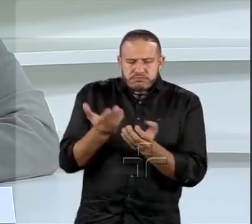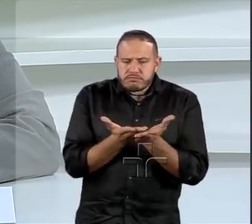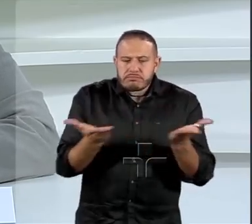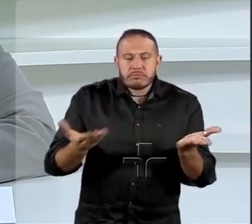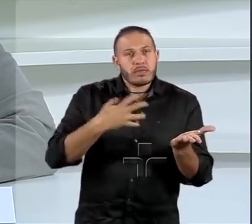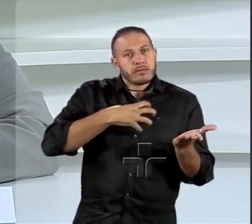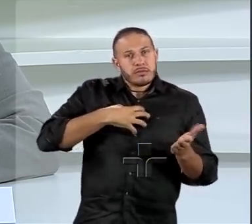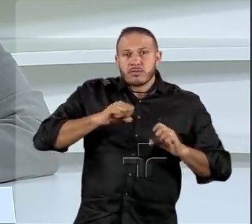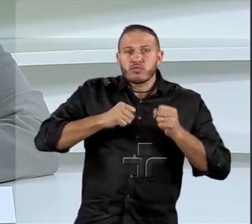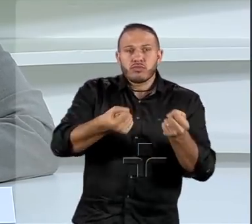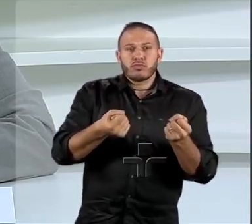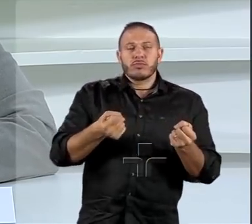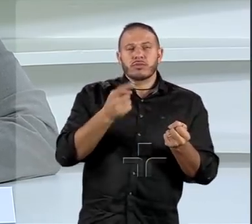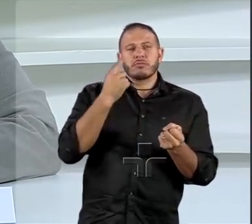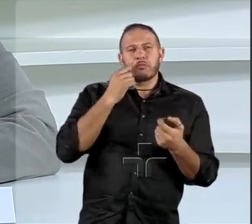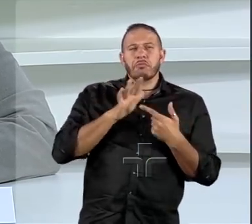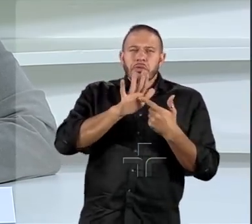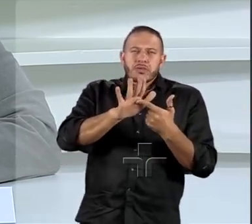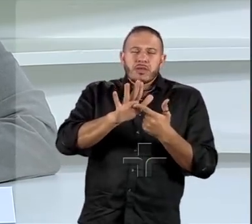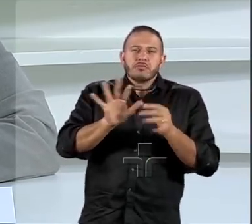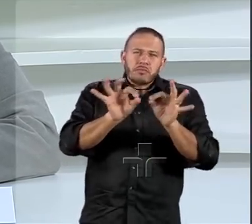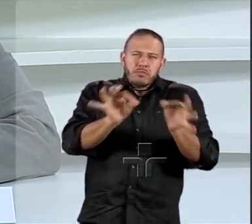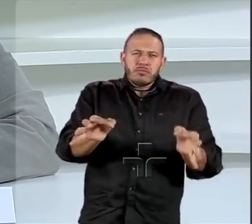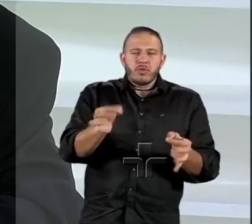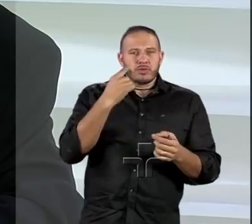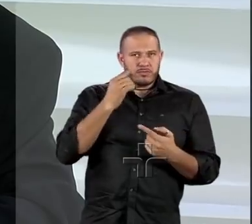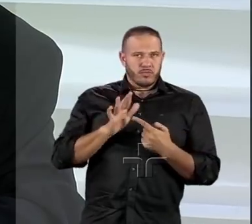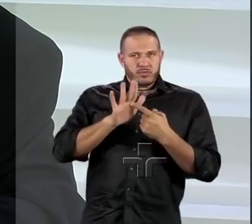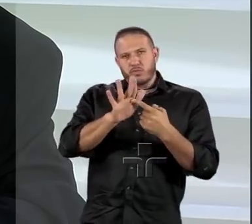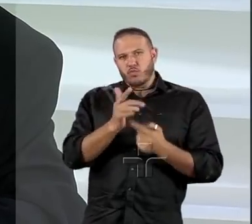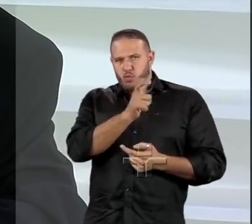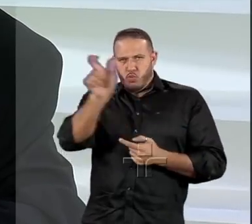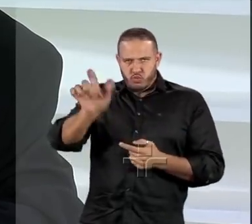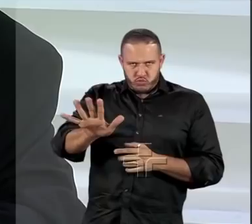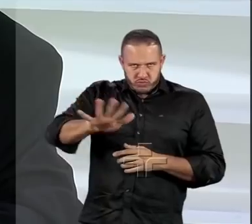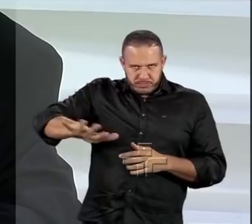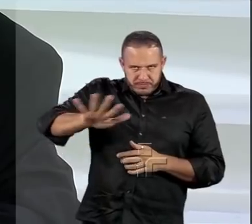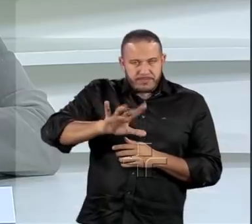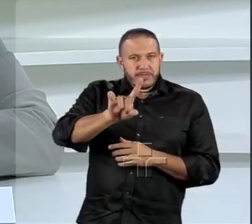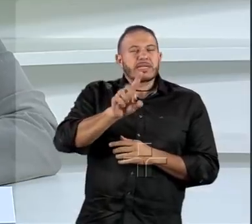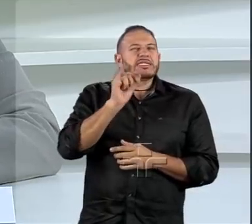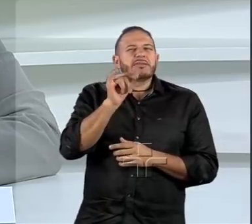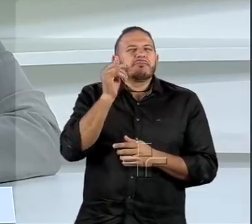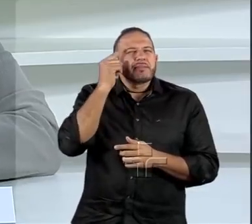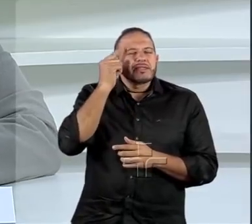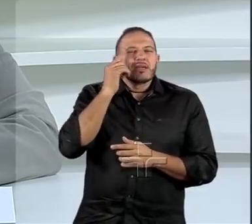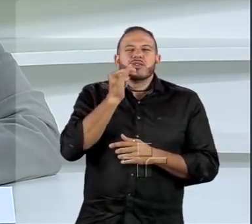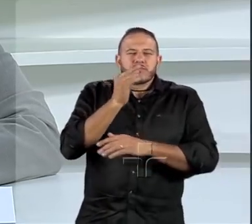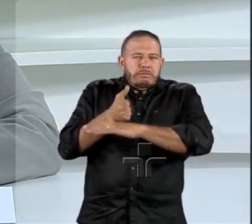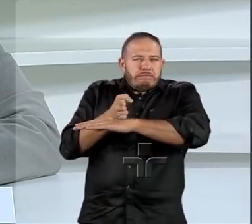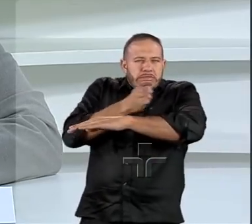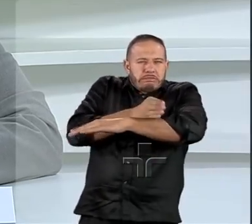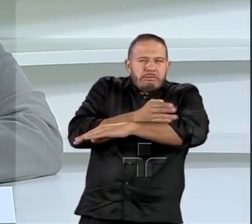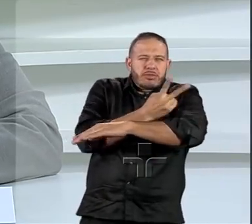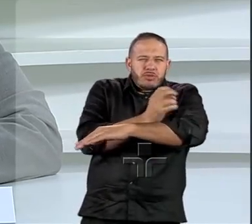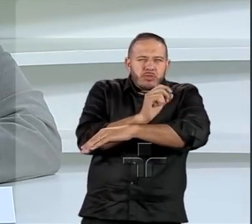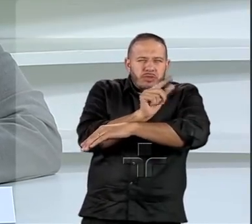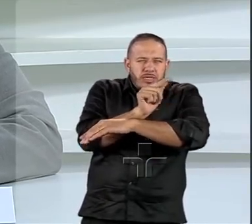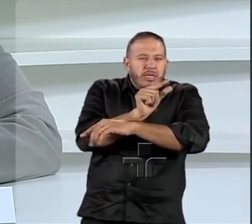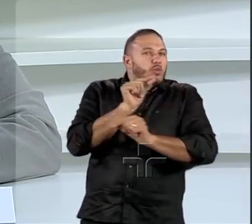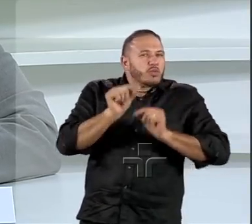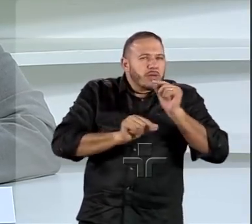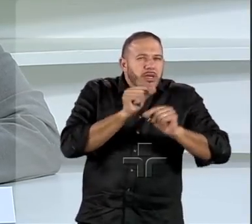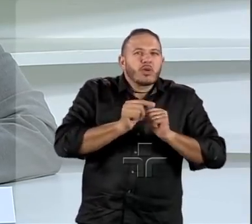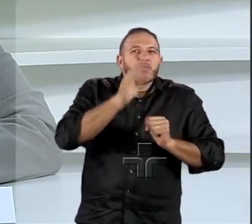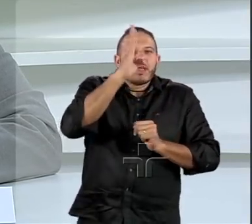bem ilustrativos, eu gostaria de trazer outros, né? Se a gente pensar só em 2017, o que o Brasil deixou